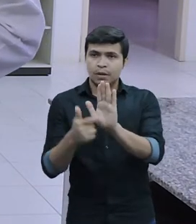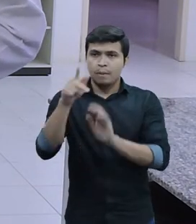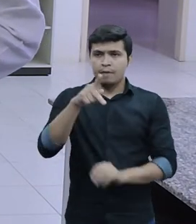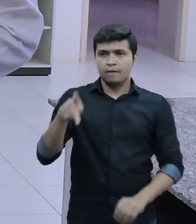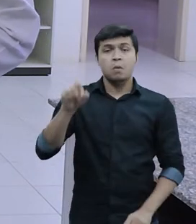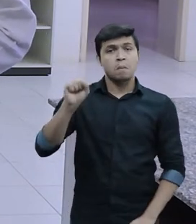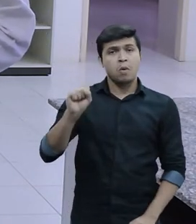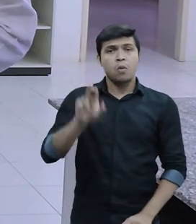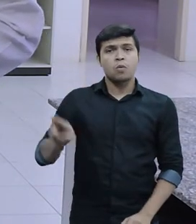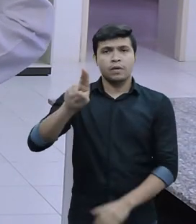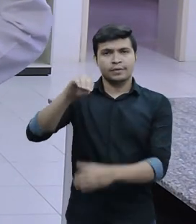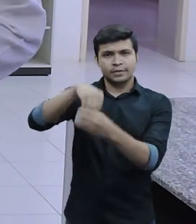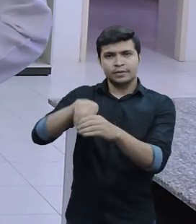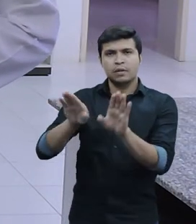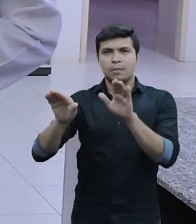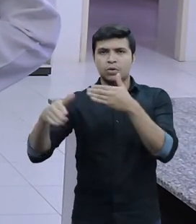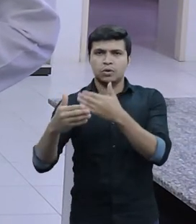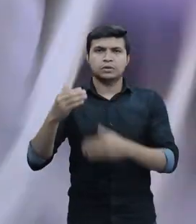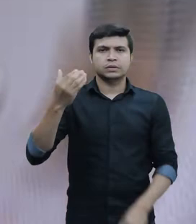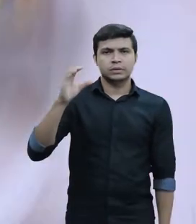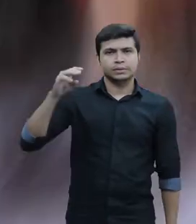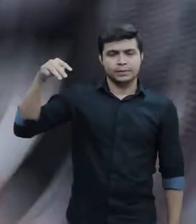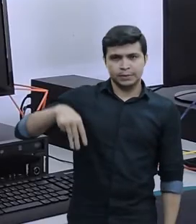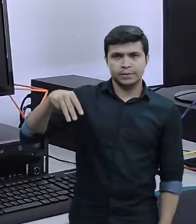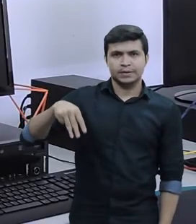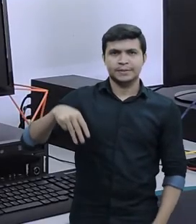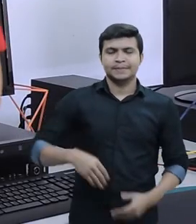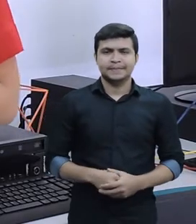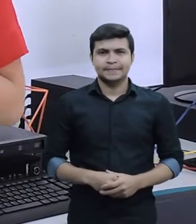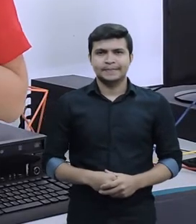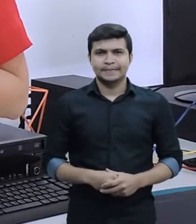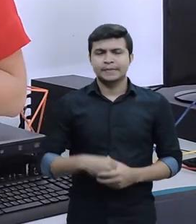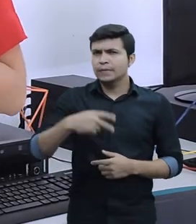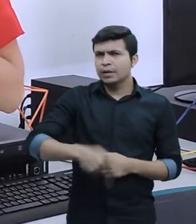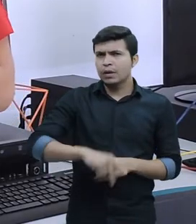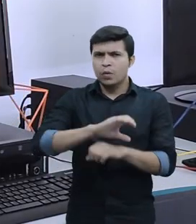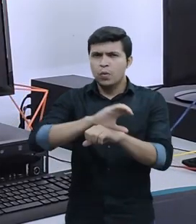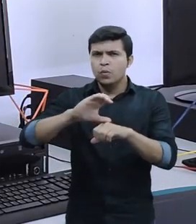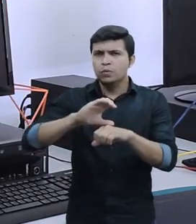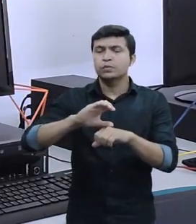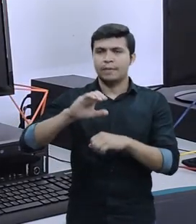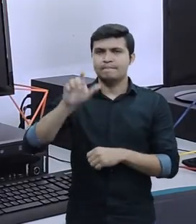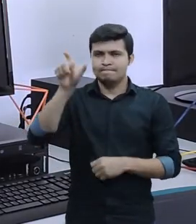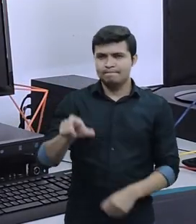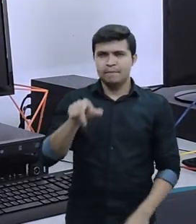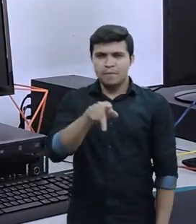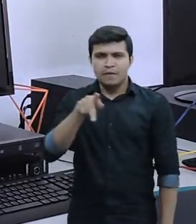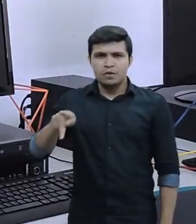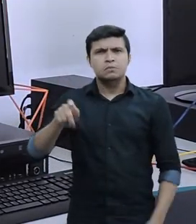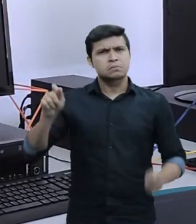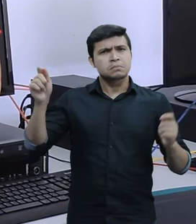laboratórios de ciência e matemática das escolas públicas estaduais. Nesse curso, os professores terão a oportunidade de